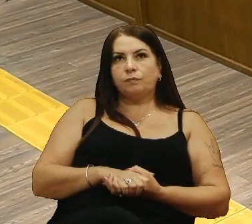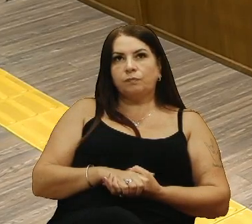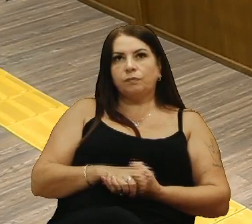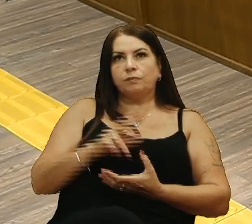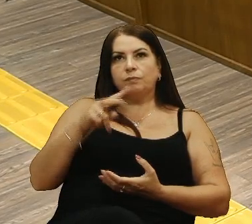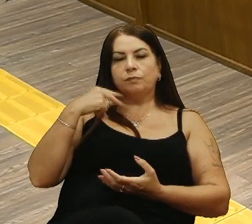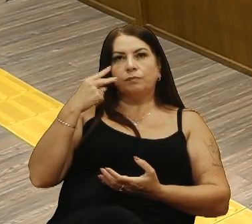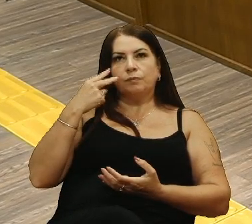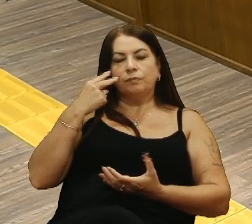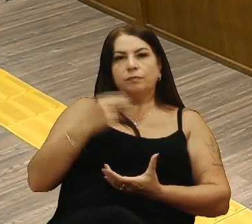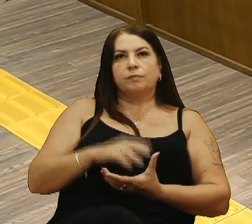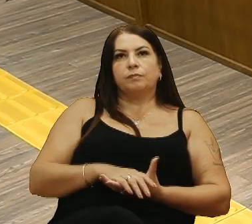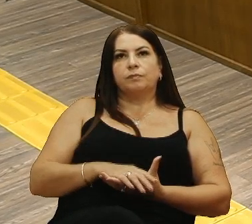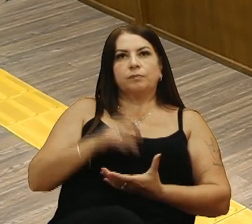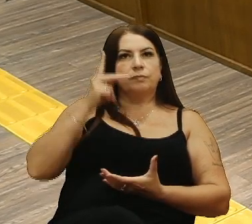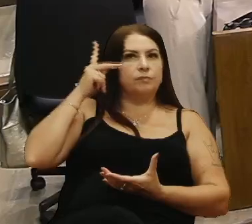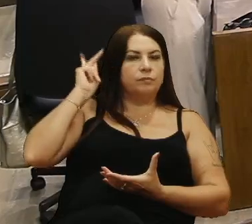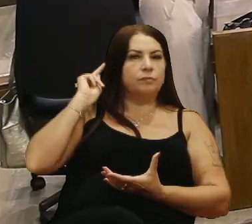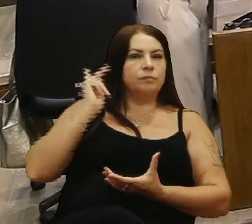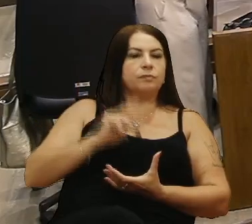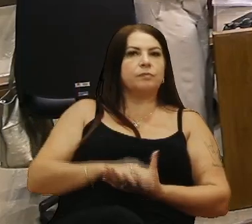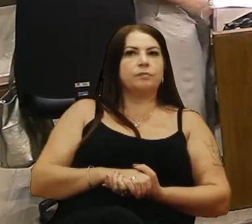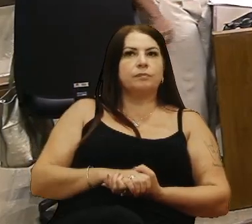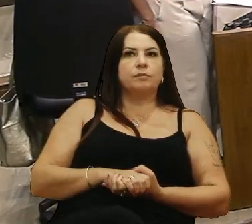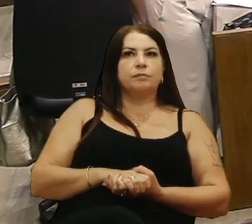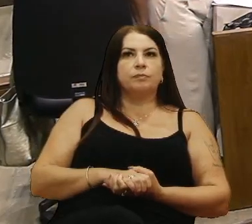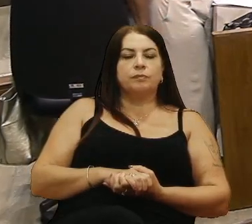Próximo inscrito, vereador Iago Morandi.